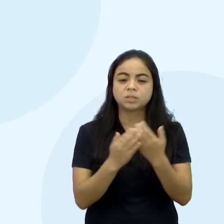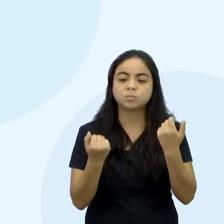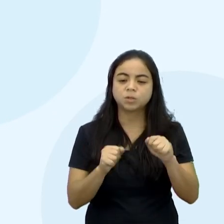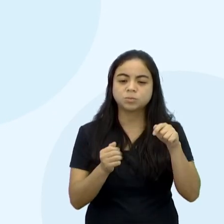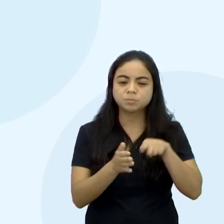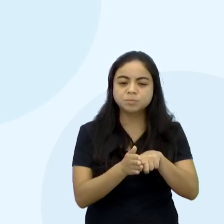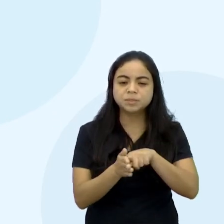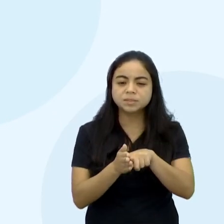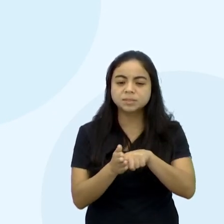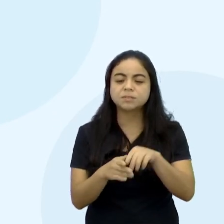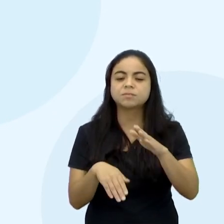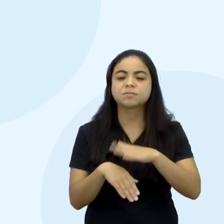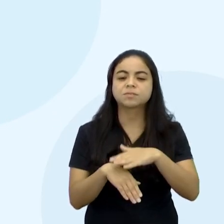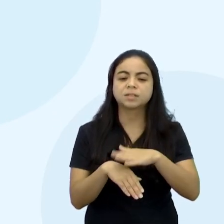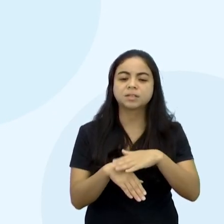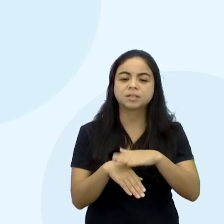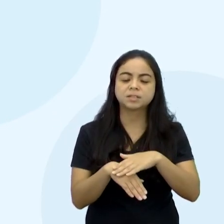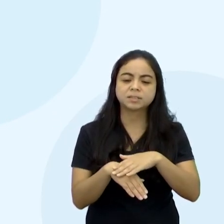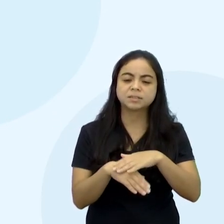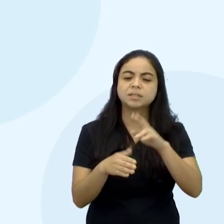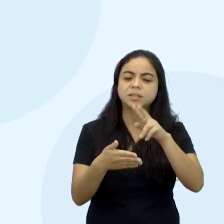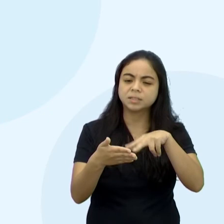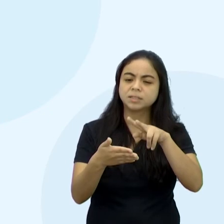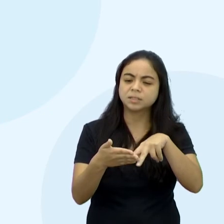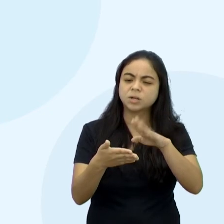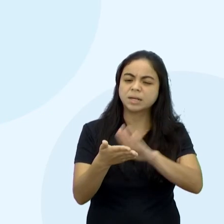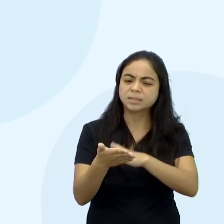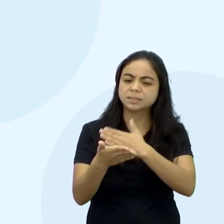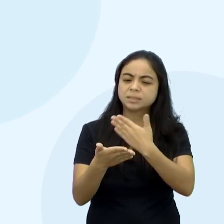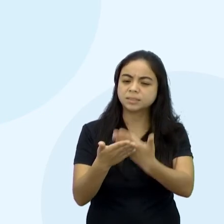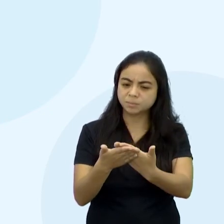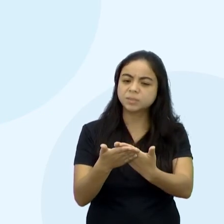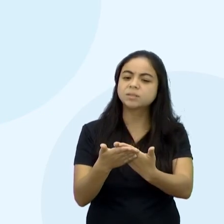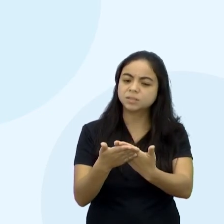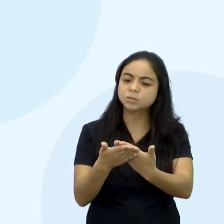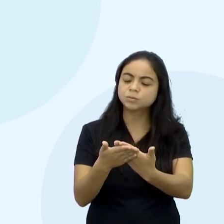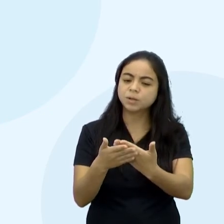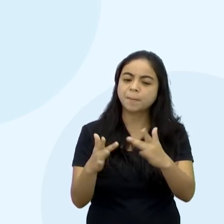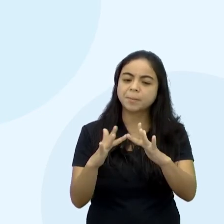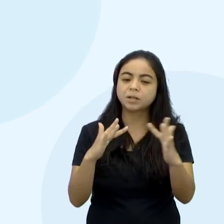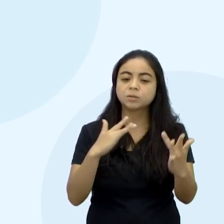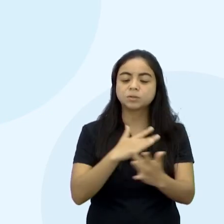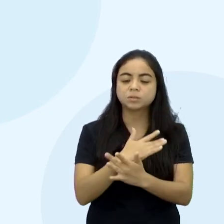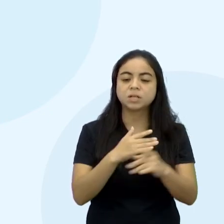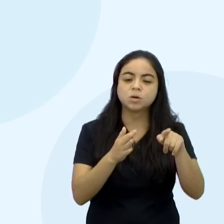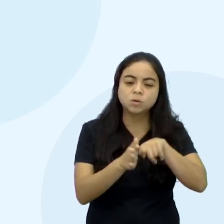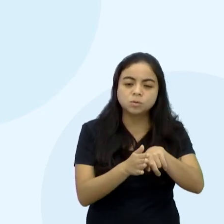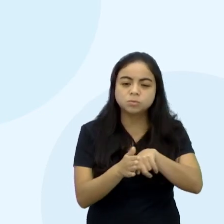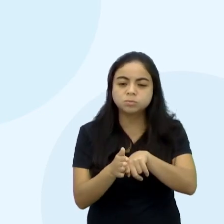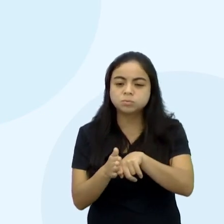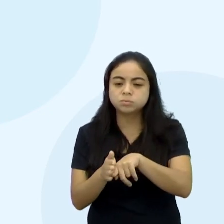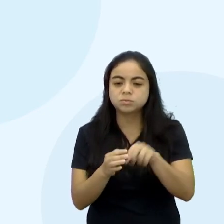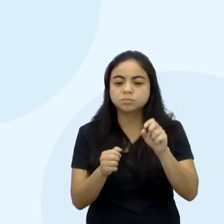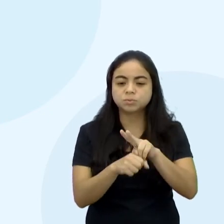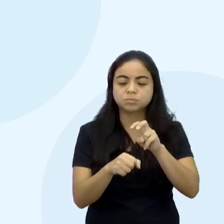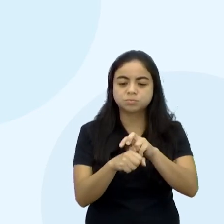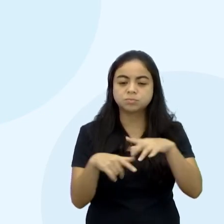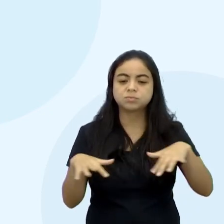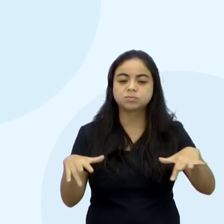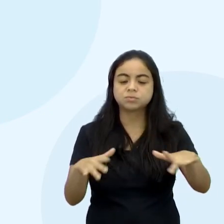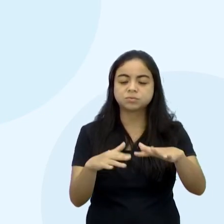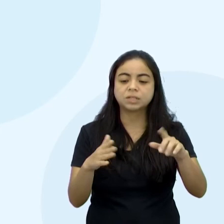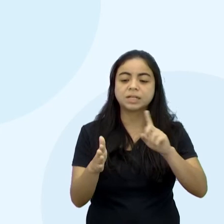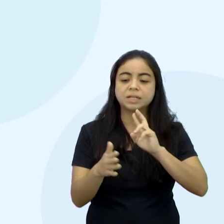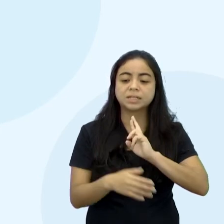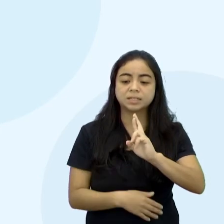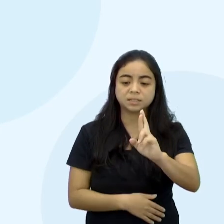pesquisar e realizarem leituras interpretativas de memes, vinculados nas redes sociais, explorando a viralização e responder as perguntas